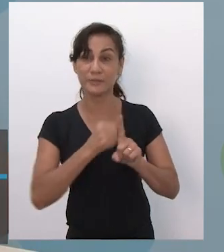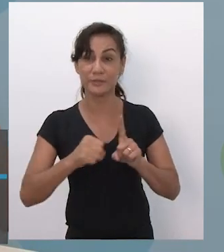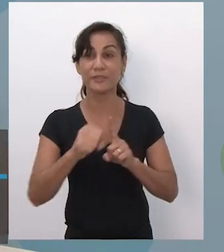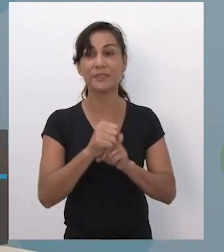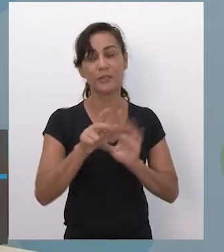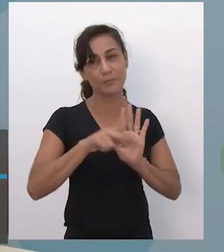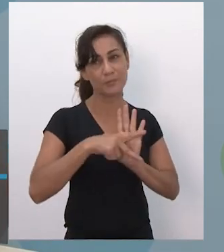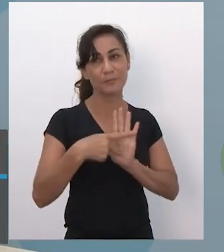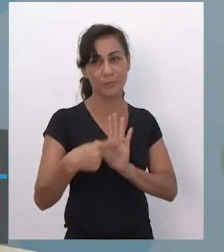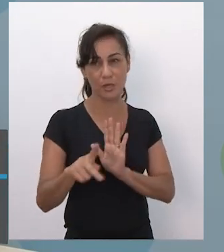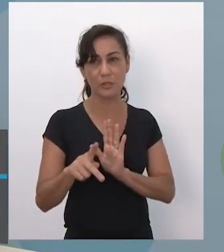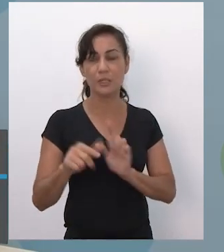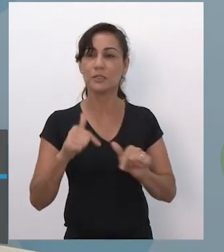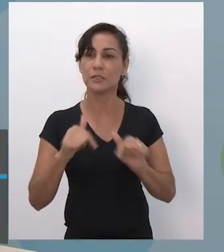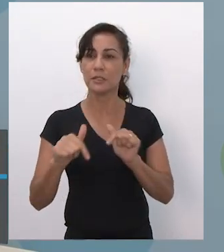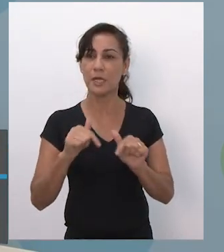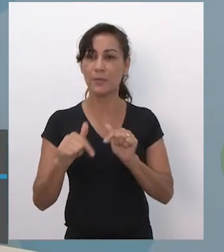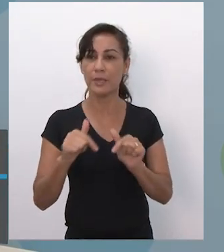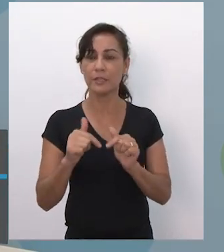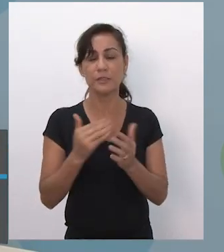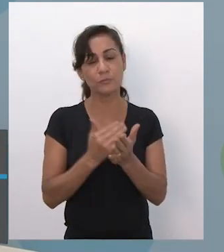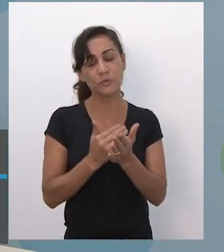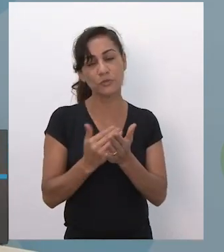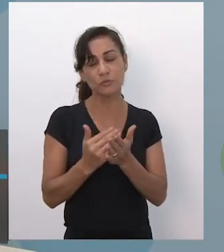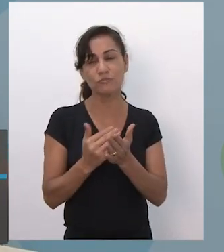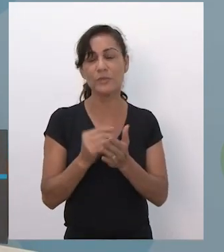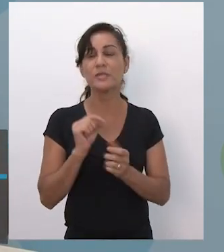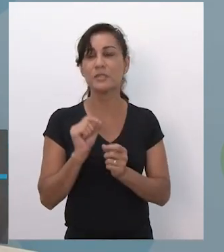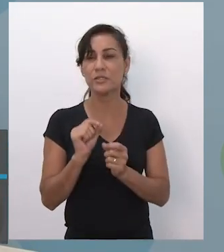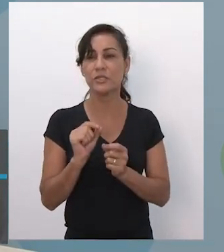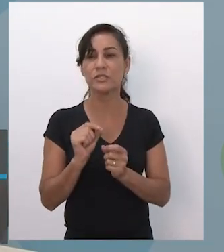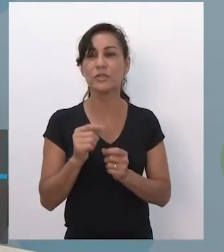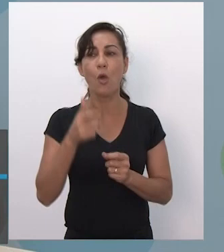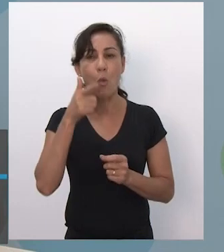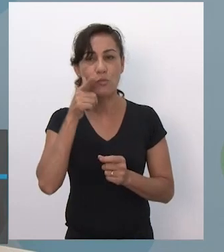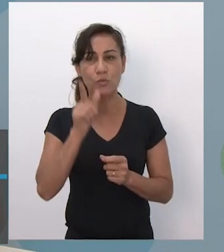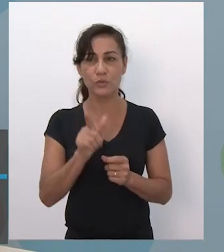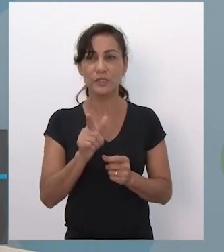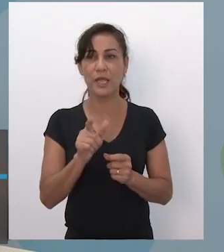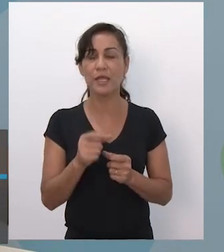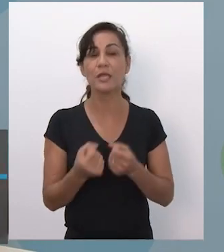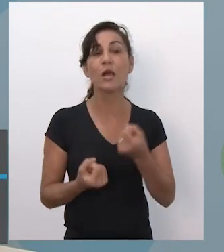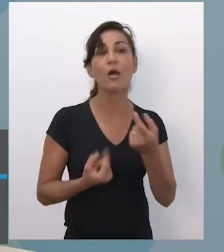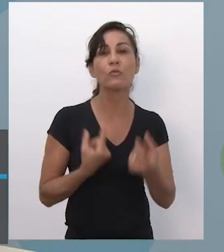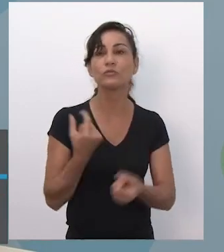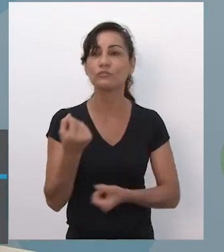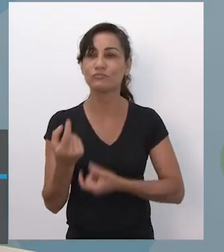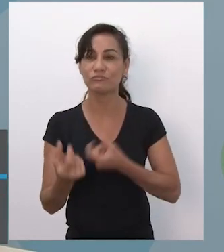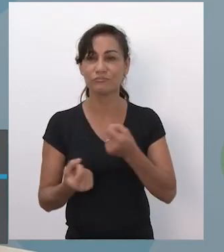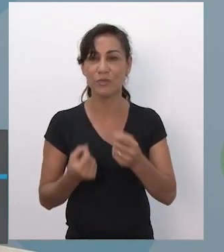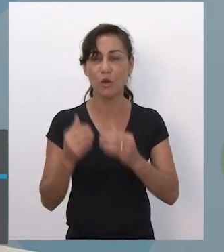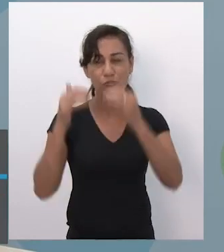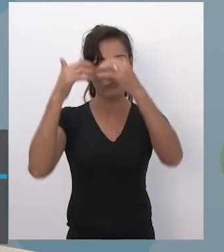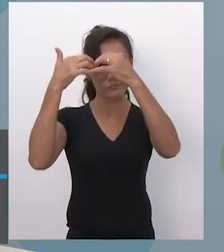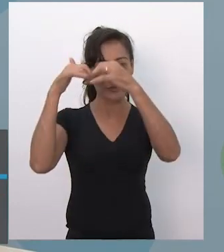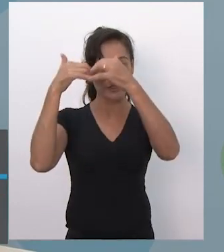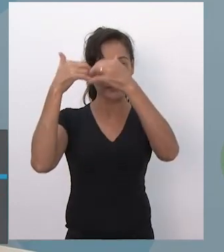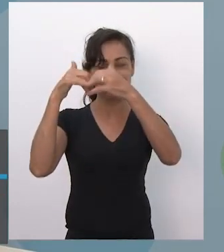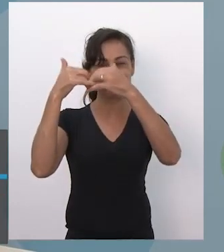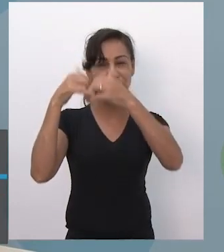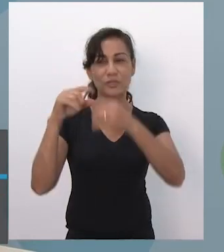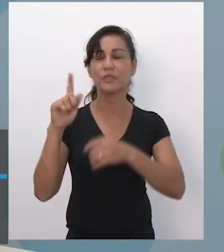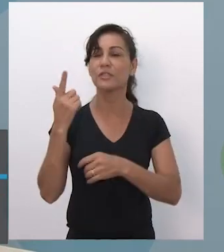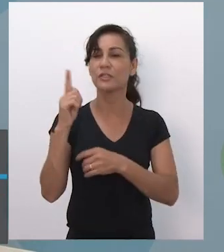Então, trabalhando com todos esses princípios, a gente consegue, aos poucos, construir o raciocínio geográfico